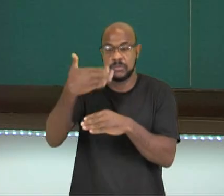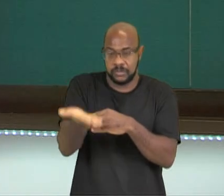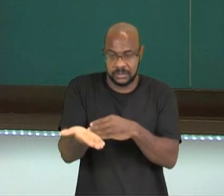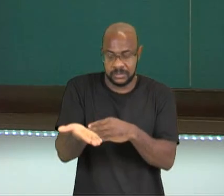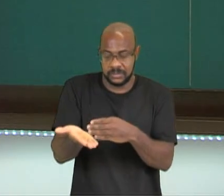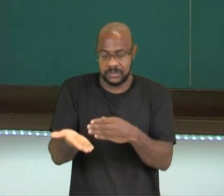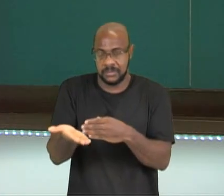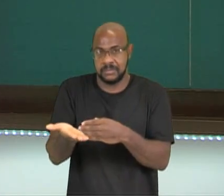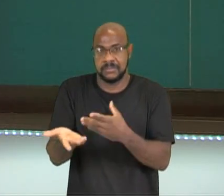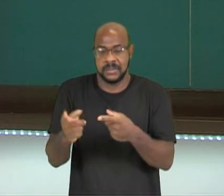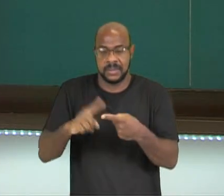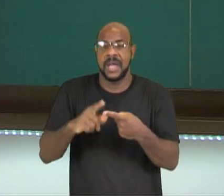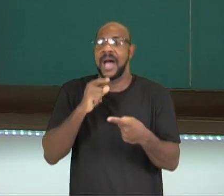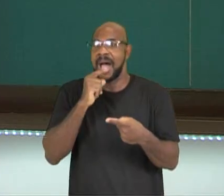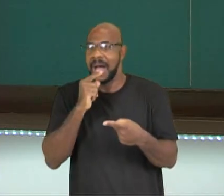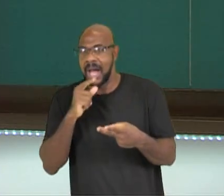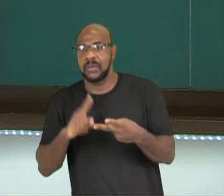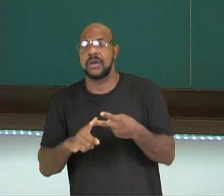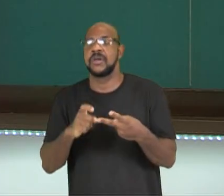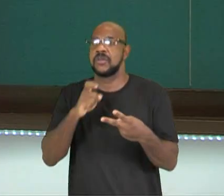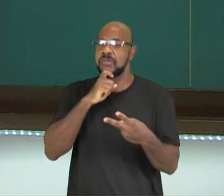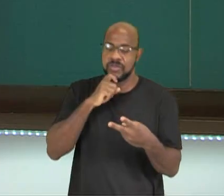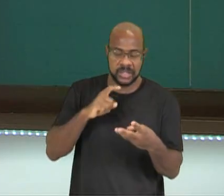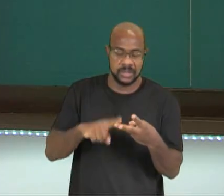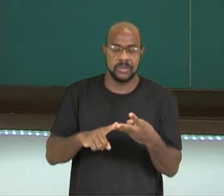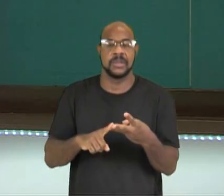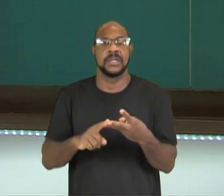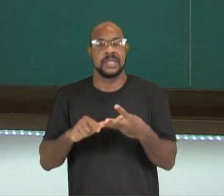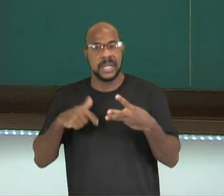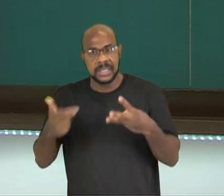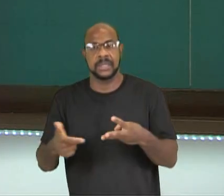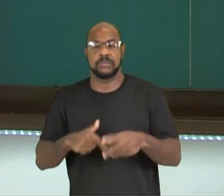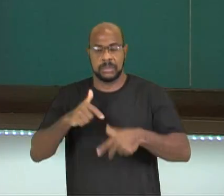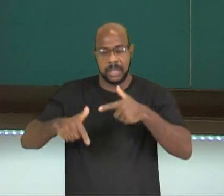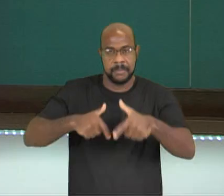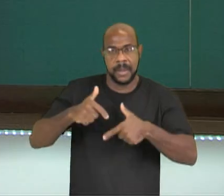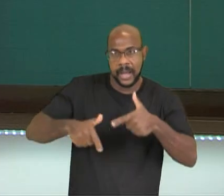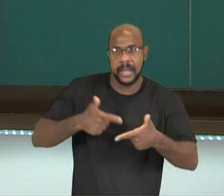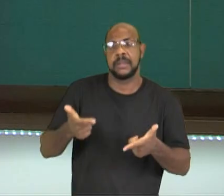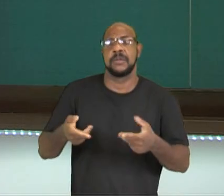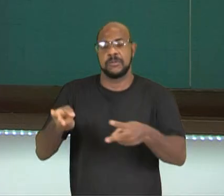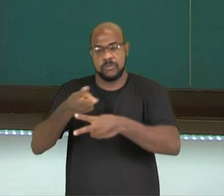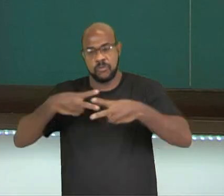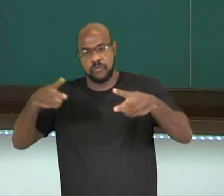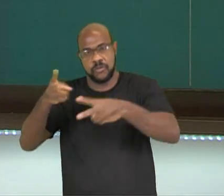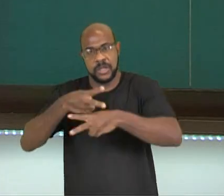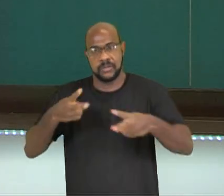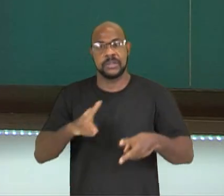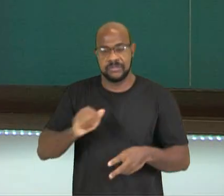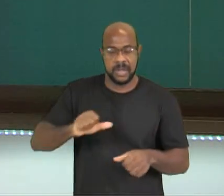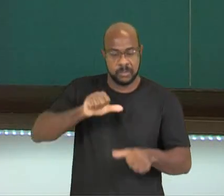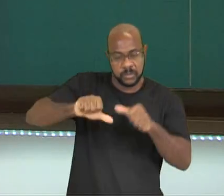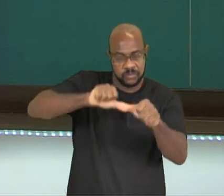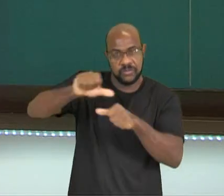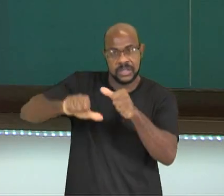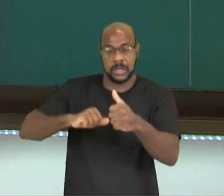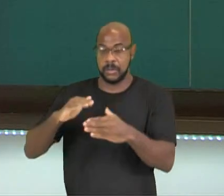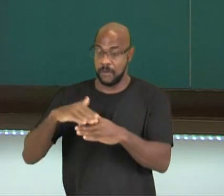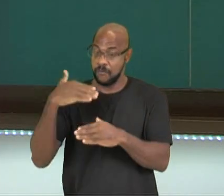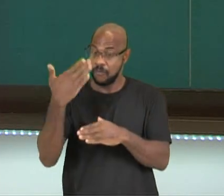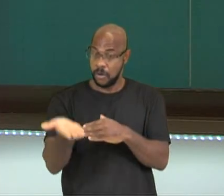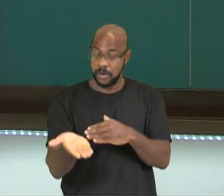gelo, os ventos e a ação das atividades humanas que vão modificando esse relevo, certo?